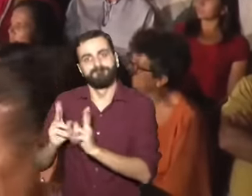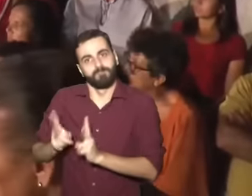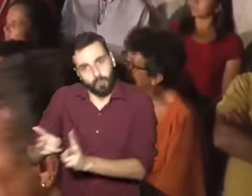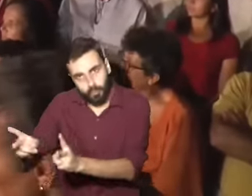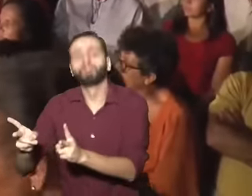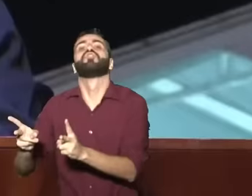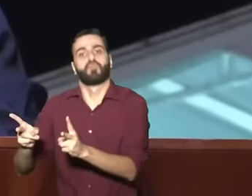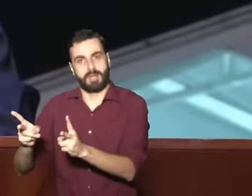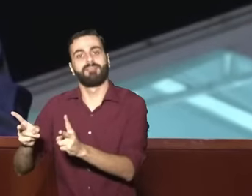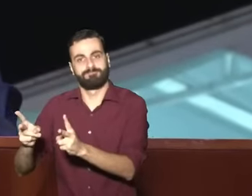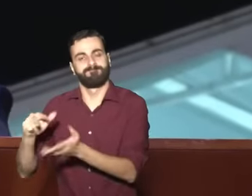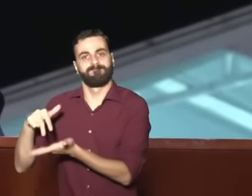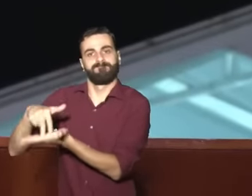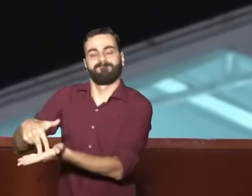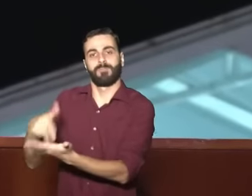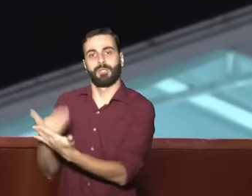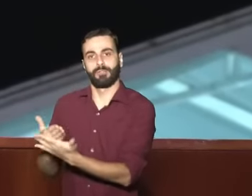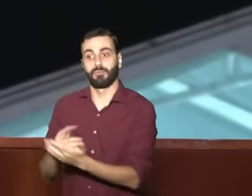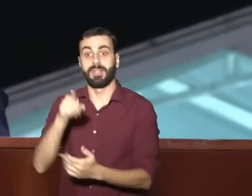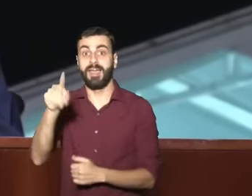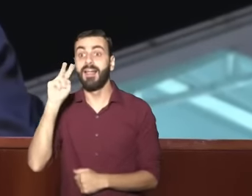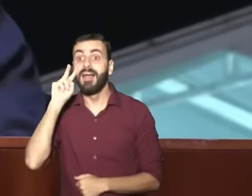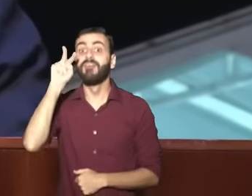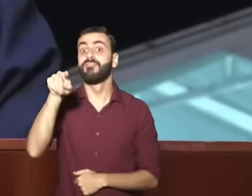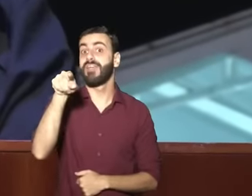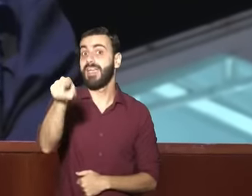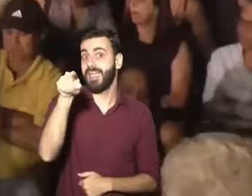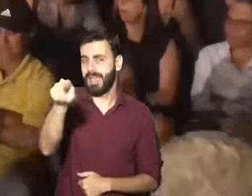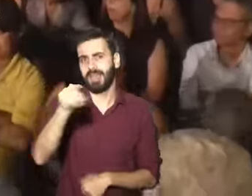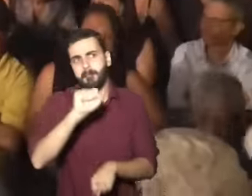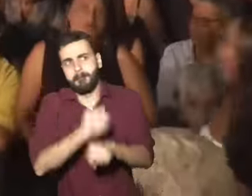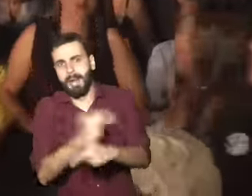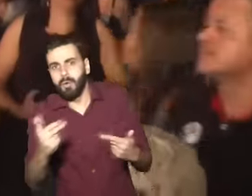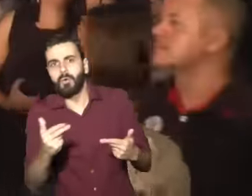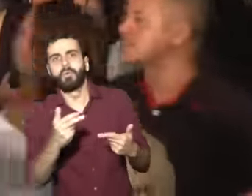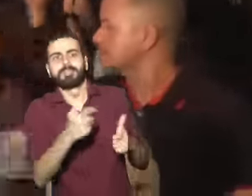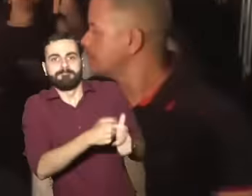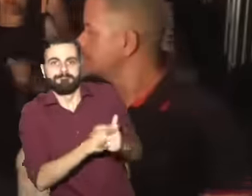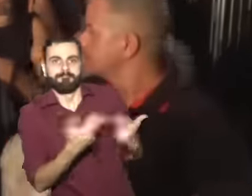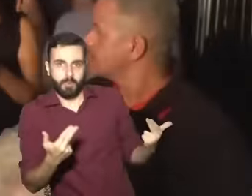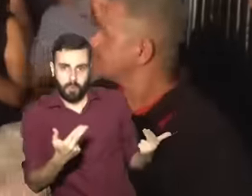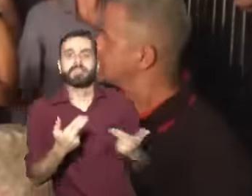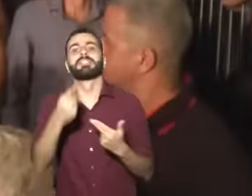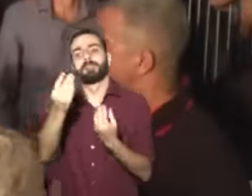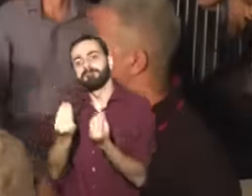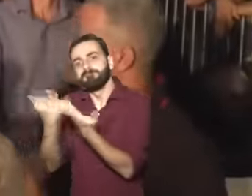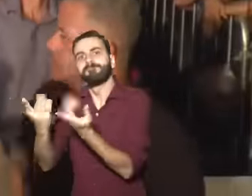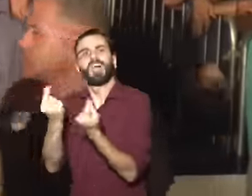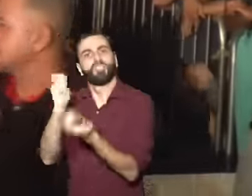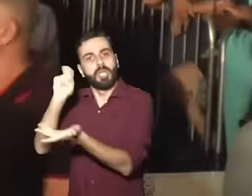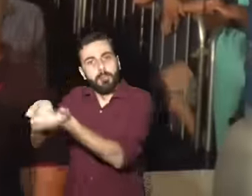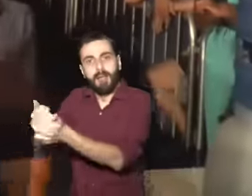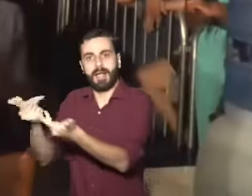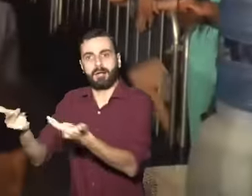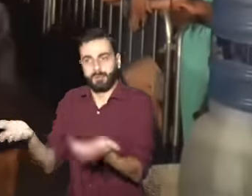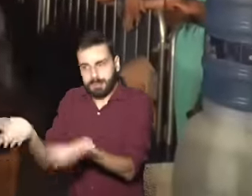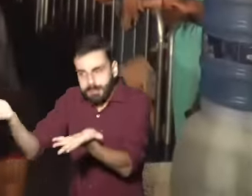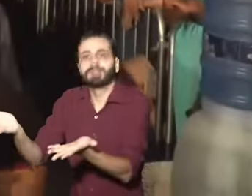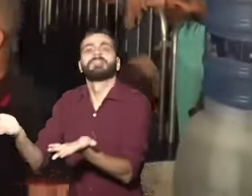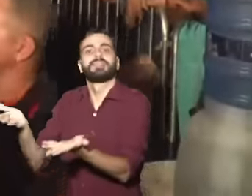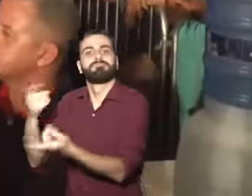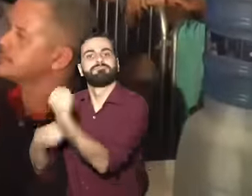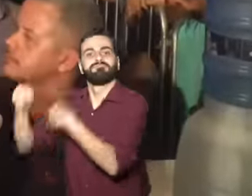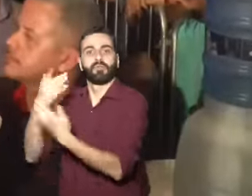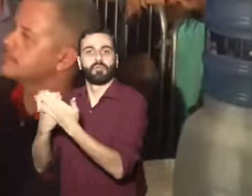pé. Para essa pessoa que se abdicou de muitas coisas para mantê-lo aqui estudando na